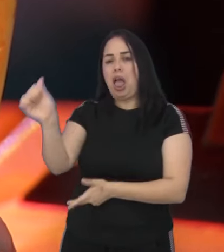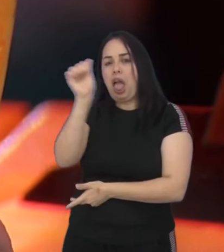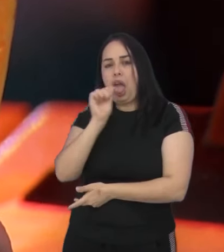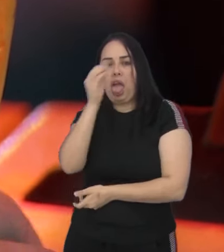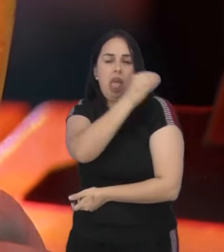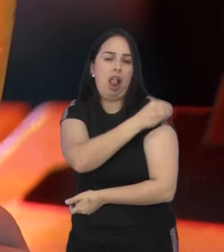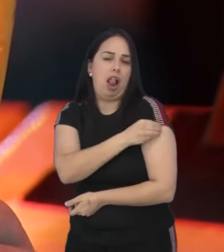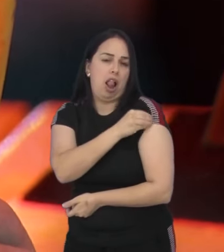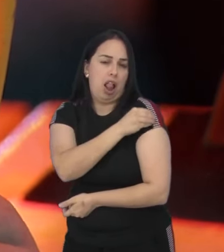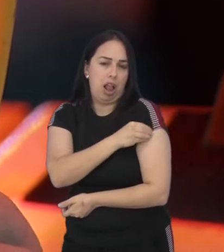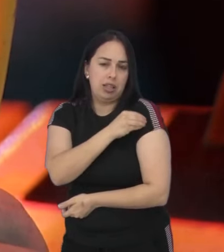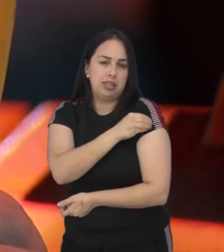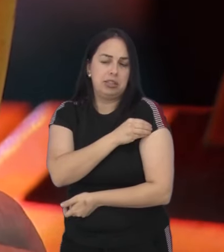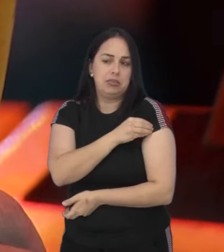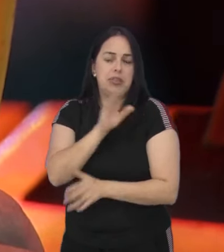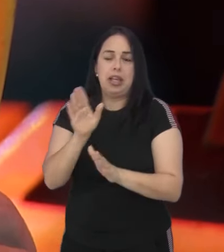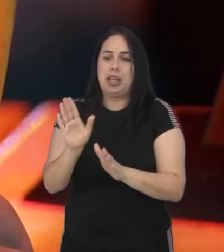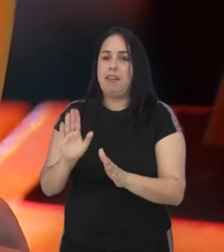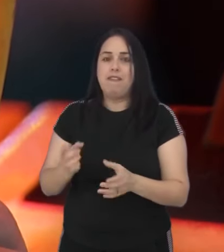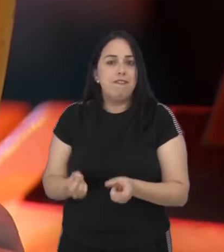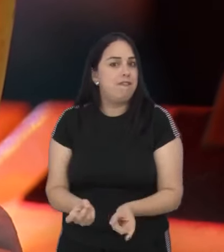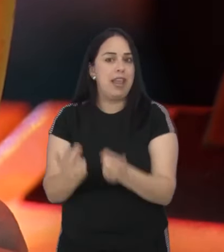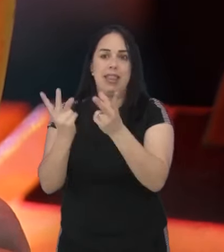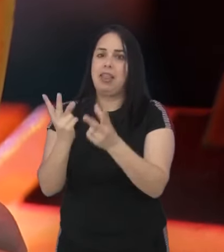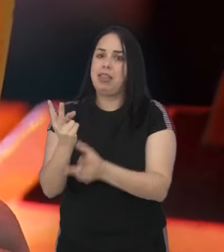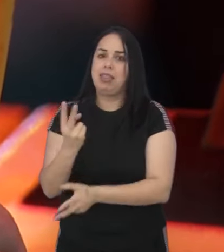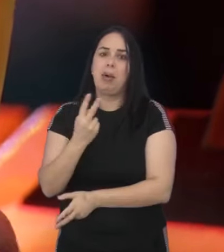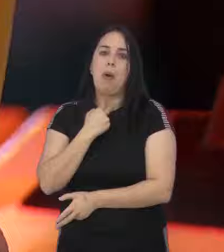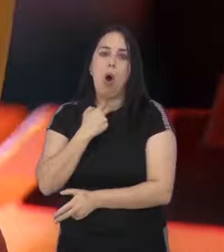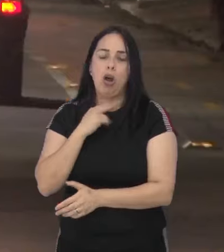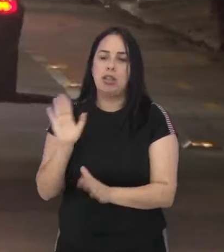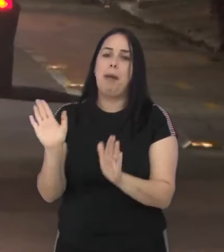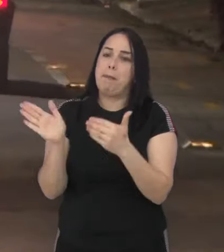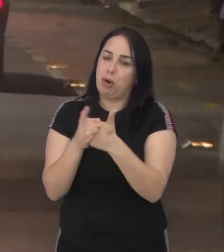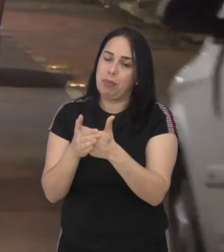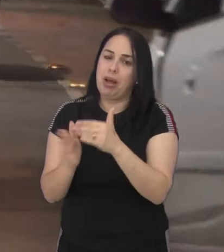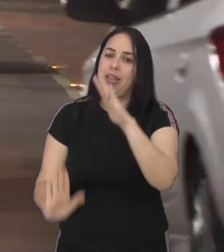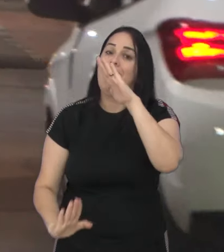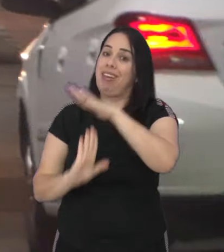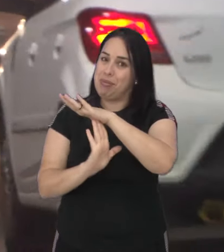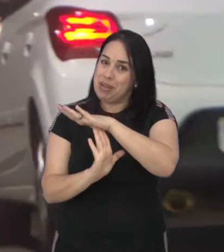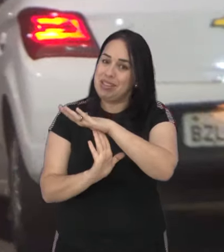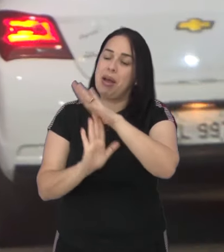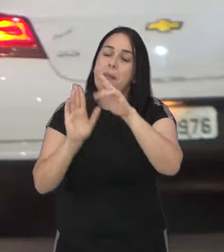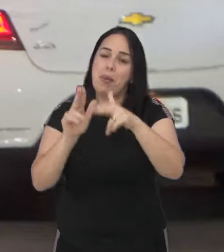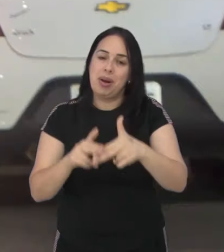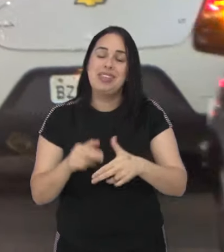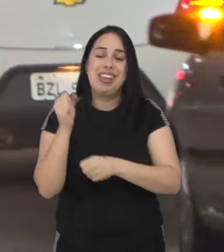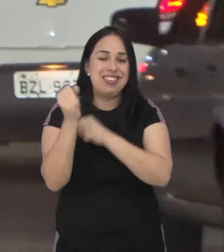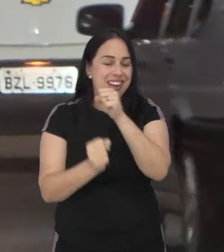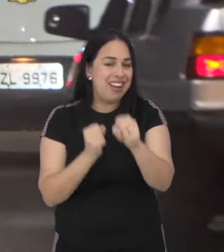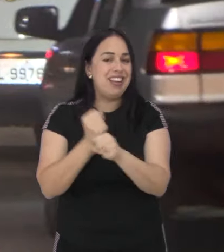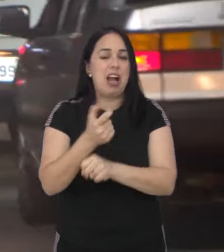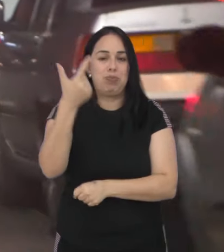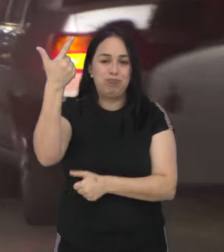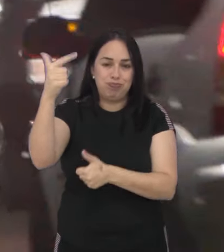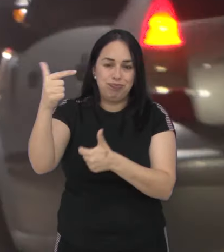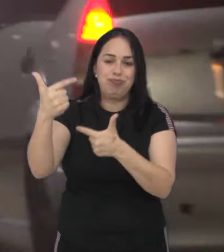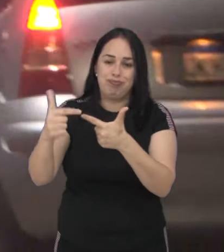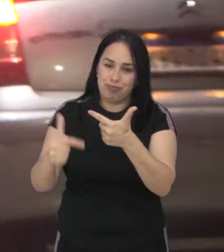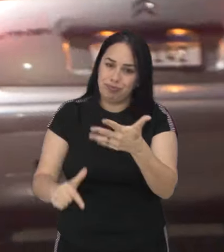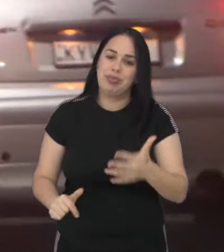alcoólicas durante um horário em que o local não poderia funcionar um problema que este ano Tem se tornado